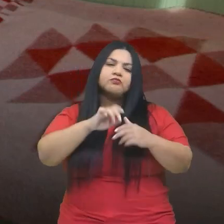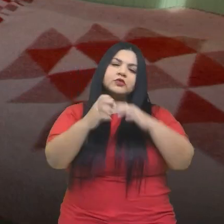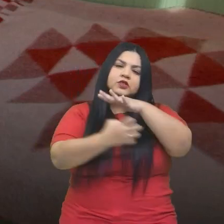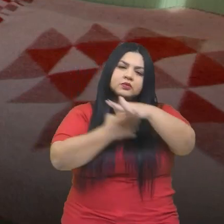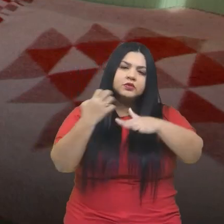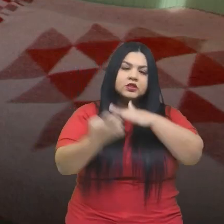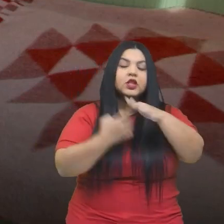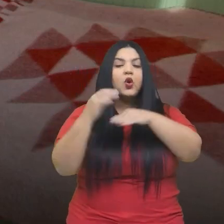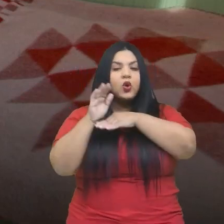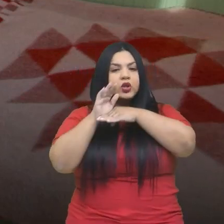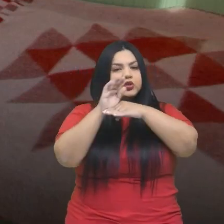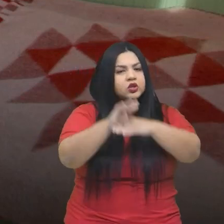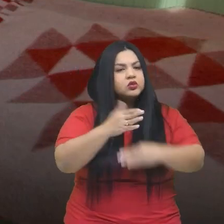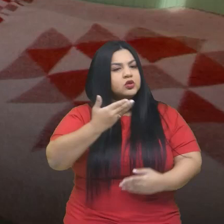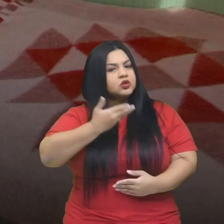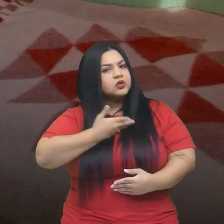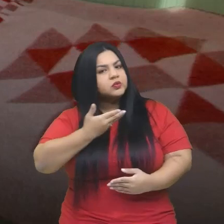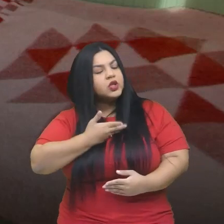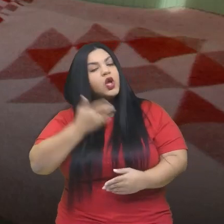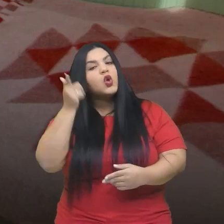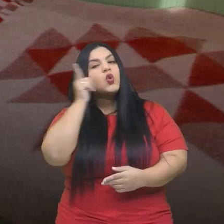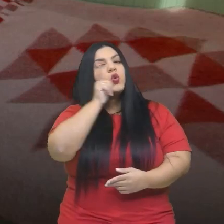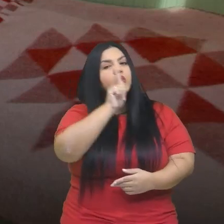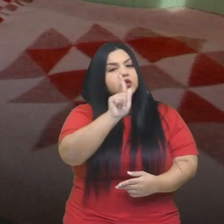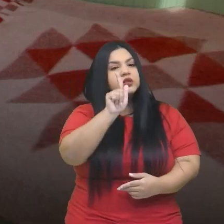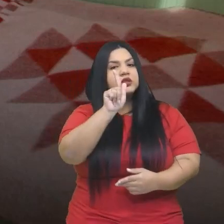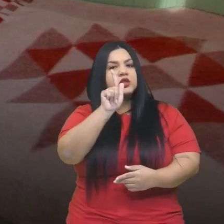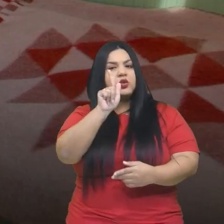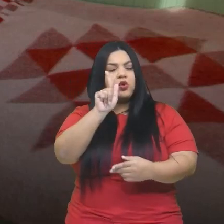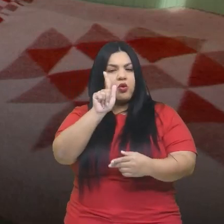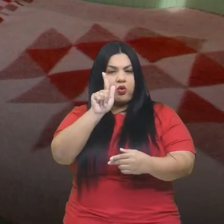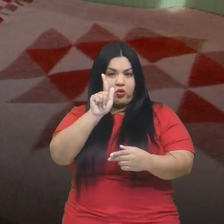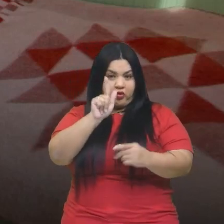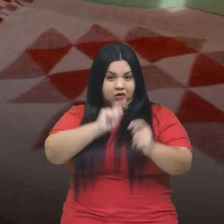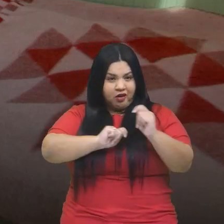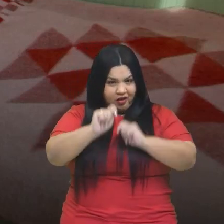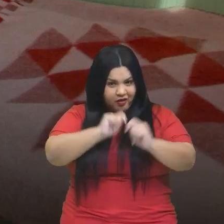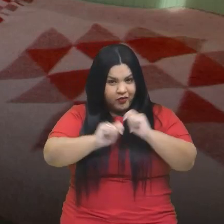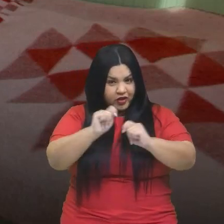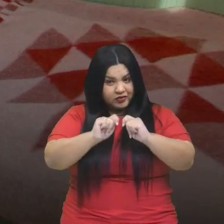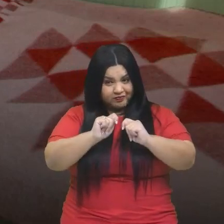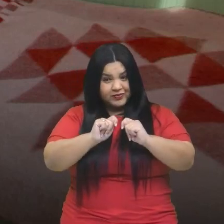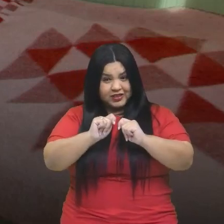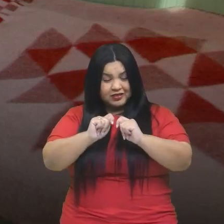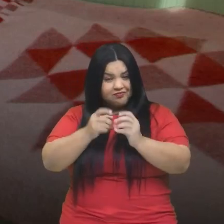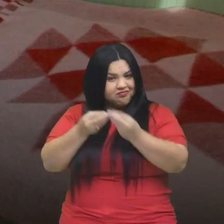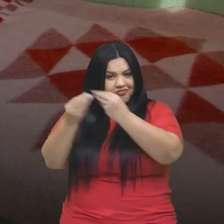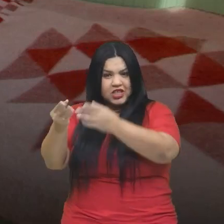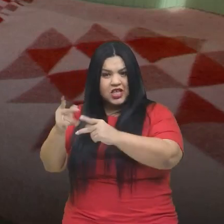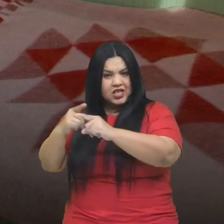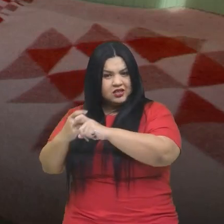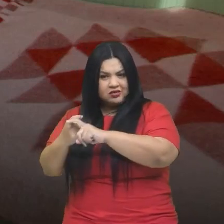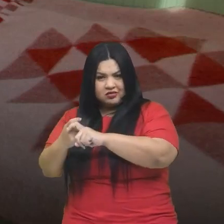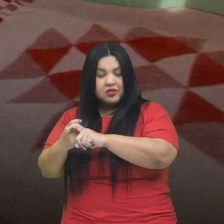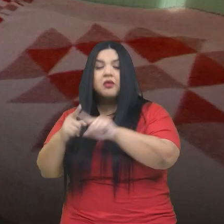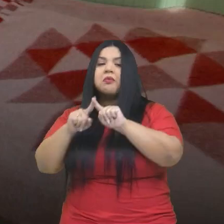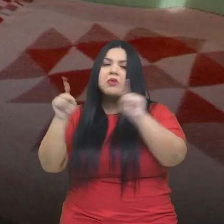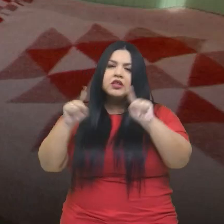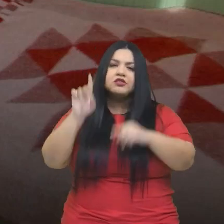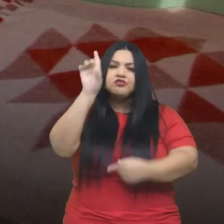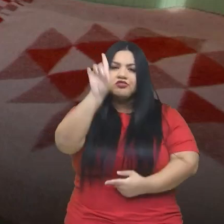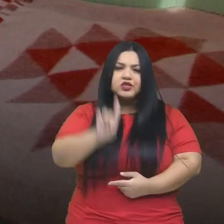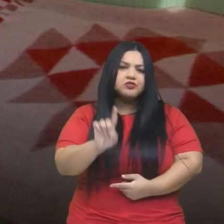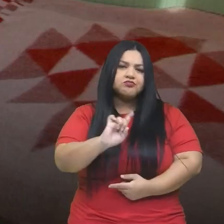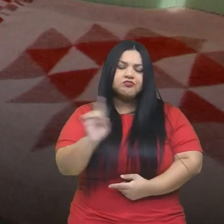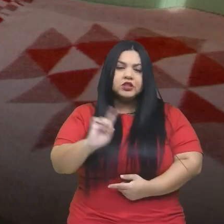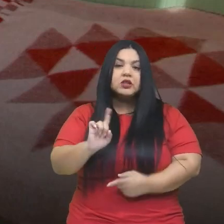funcionários e amigos não judeus, ele conseguiu manter seu negócio fora das mãos dos nazistas, apesar de não ser mais o diretor. Ou seja, querendo ou